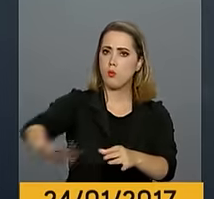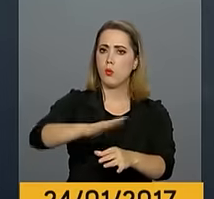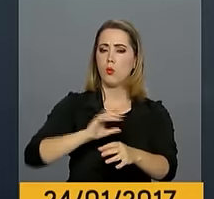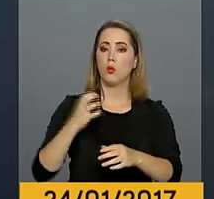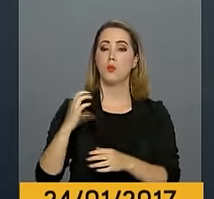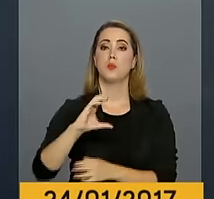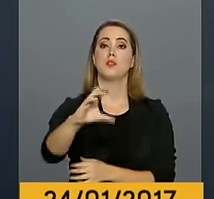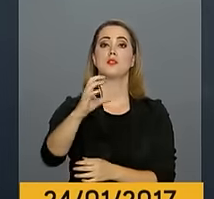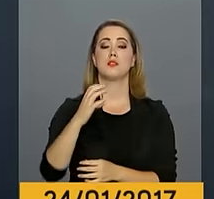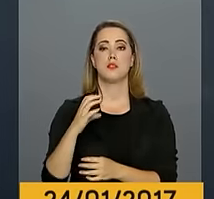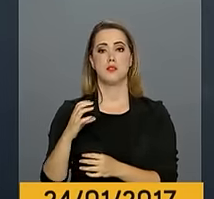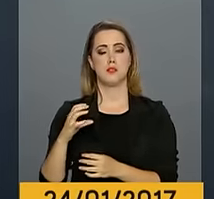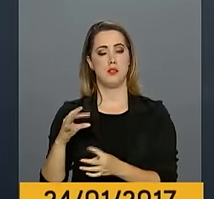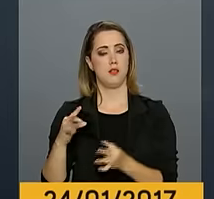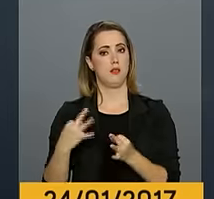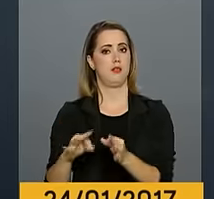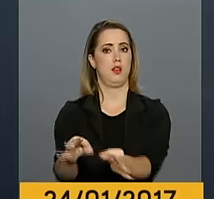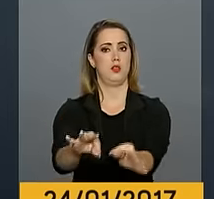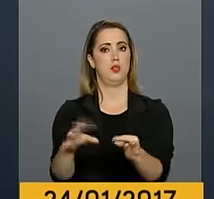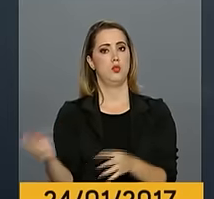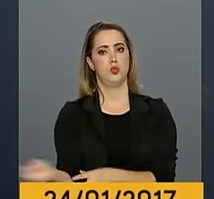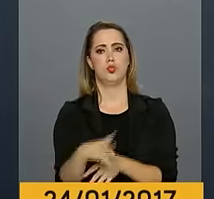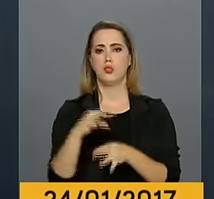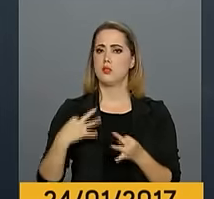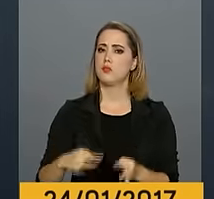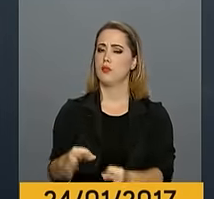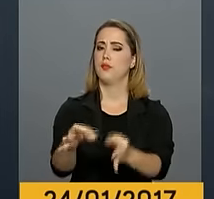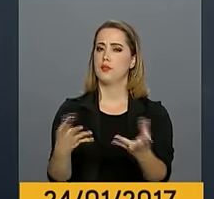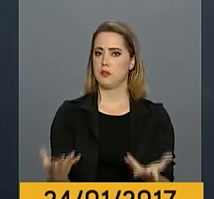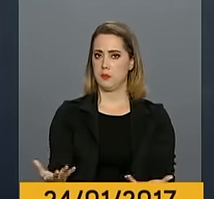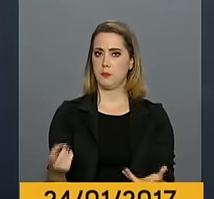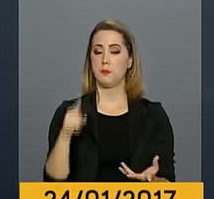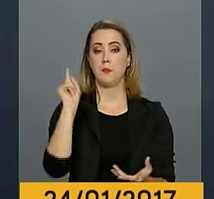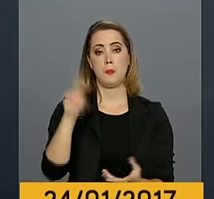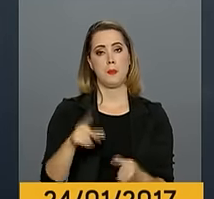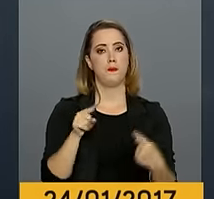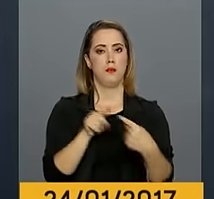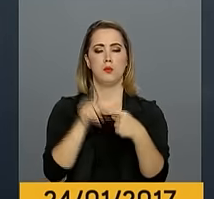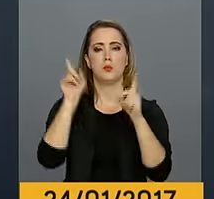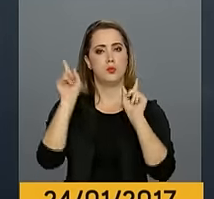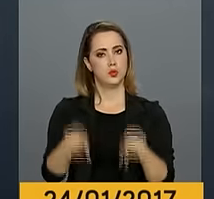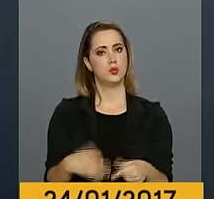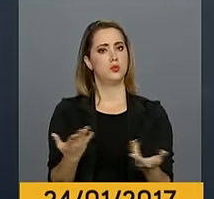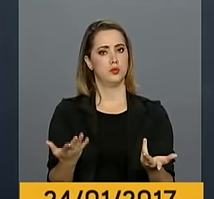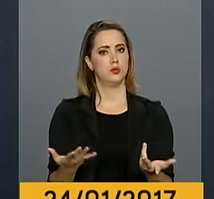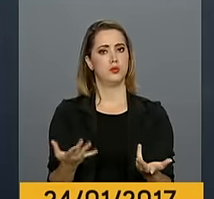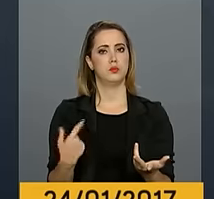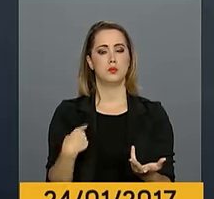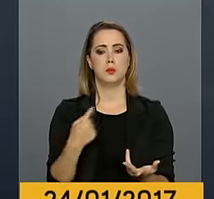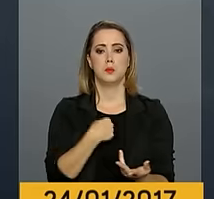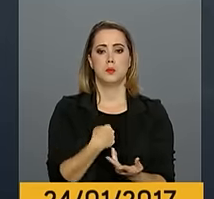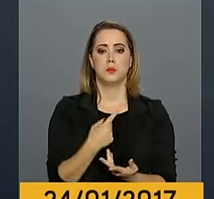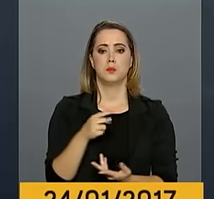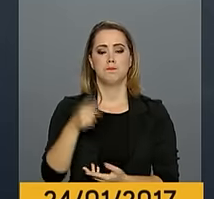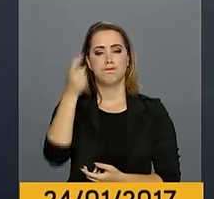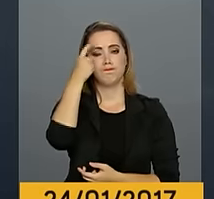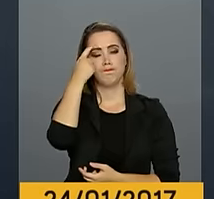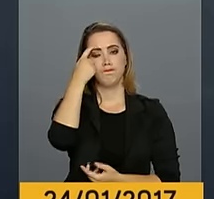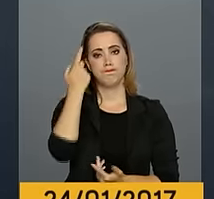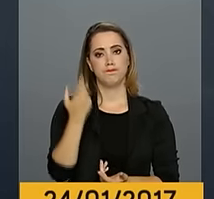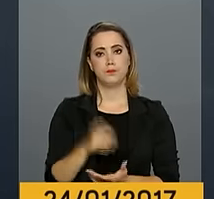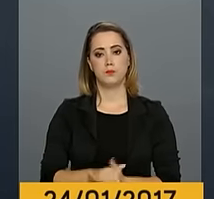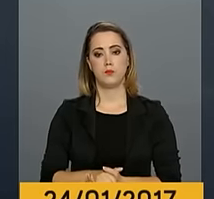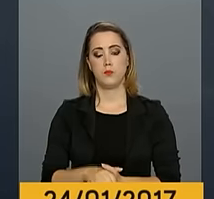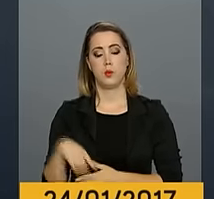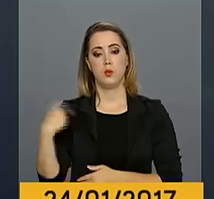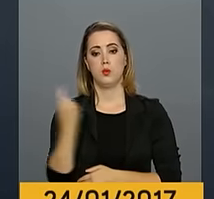tecnologia e inovação. Portanto, o meu objetivo é exatamente este, né? E eu penso que